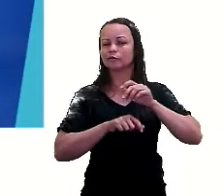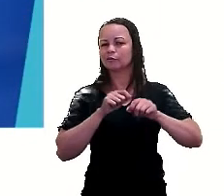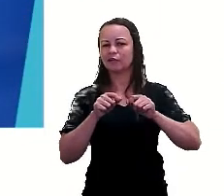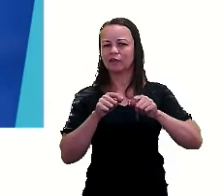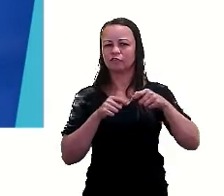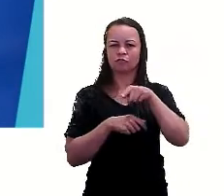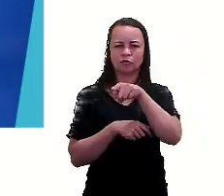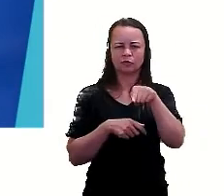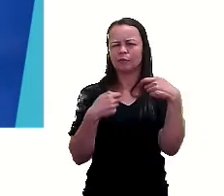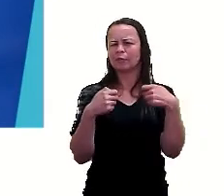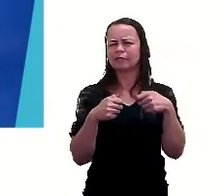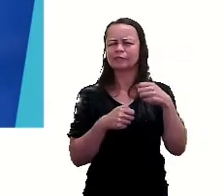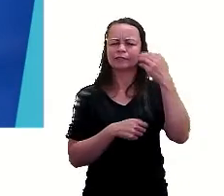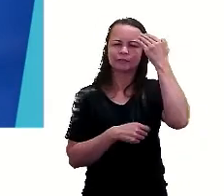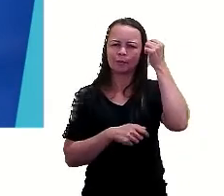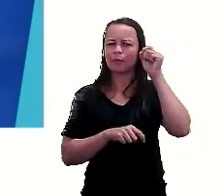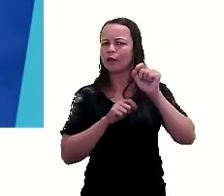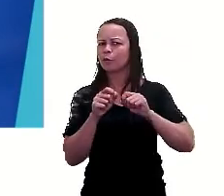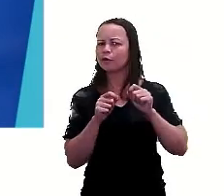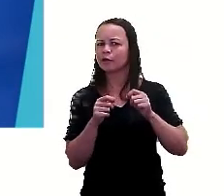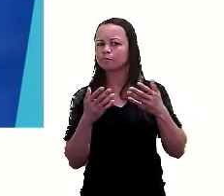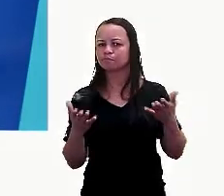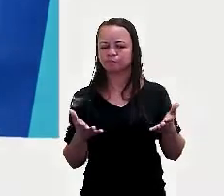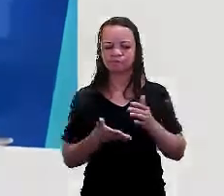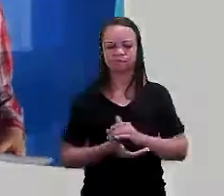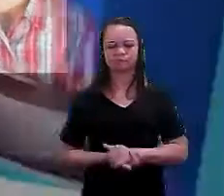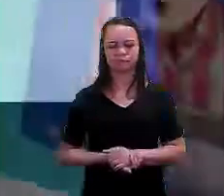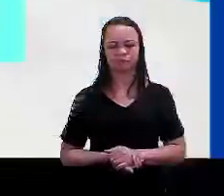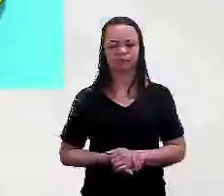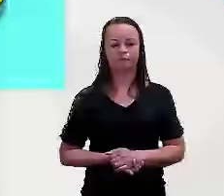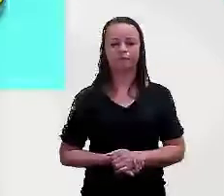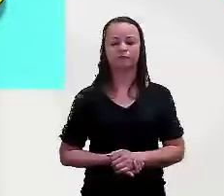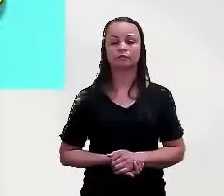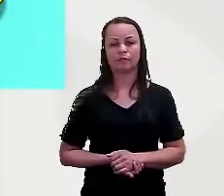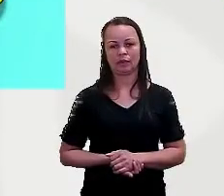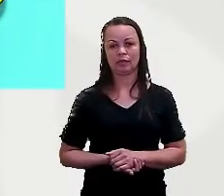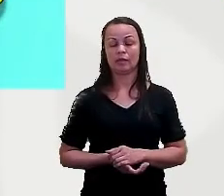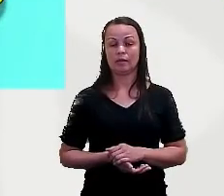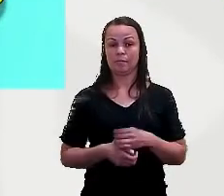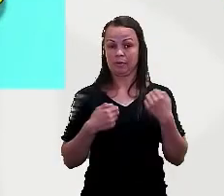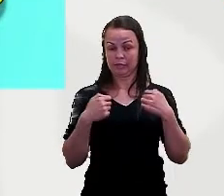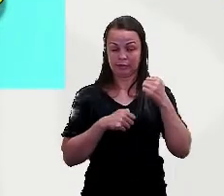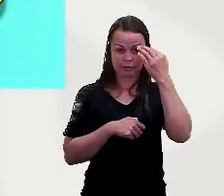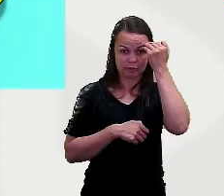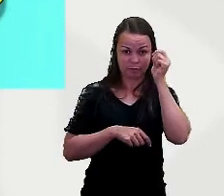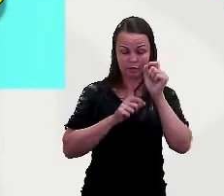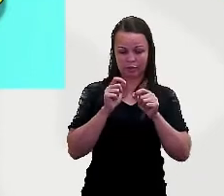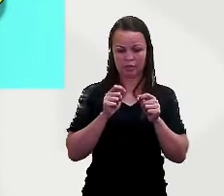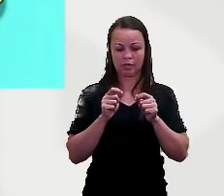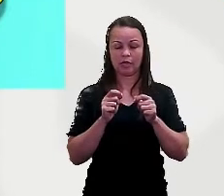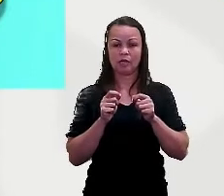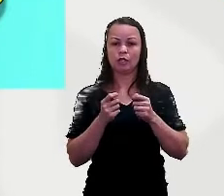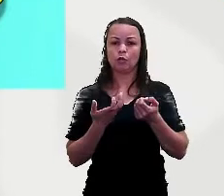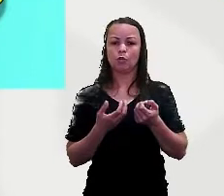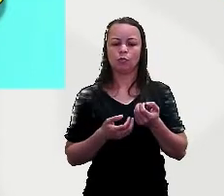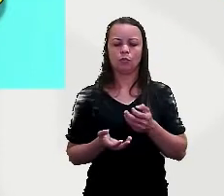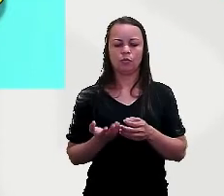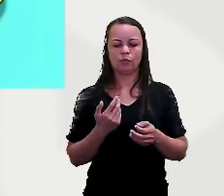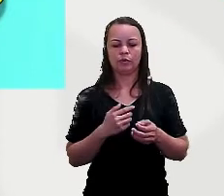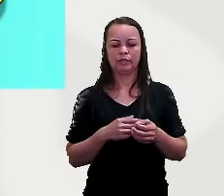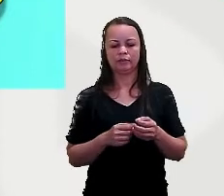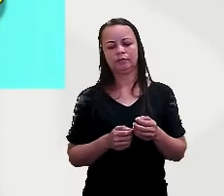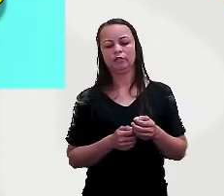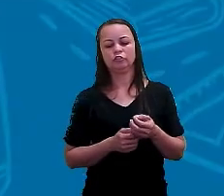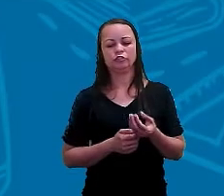é que danado a gente precisa saber? Bem simples. A gente precisa saber que intestino, nosso segundo